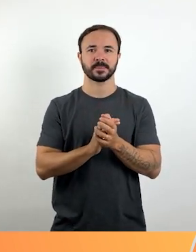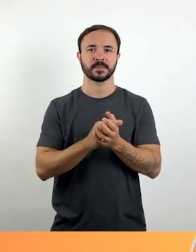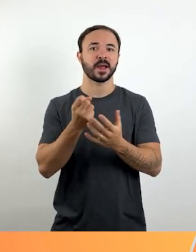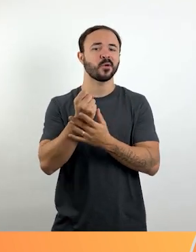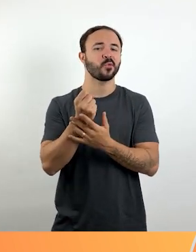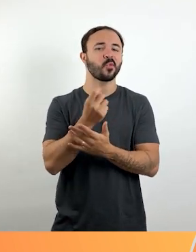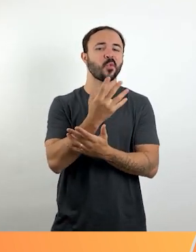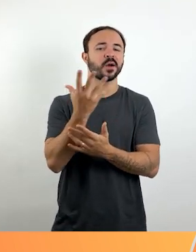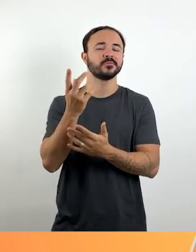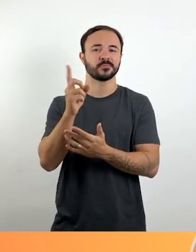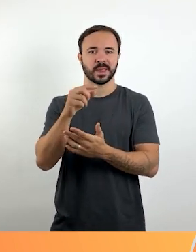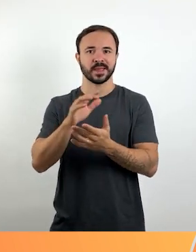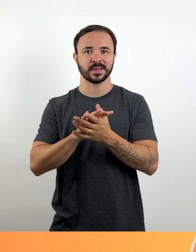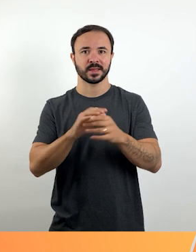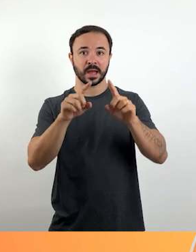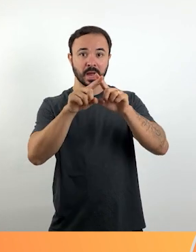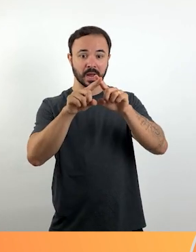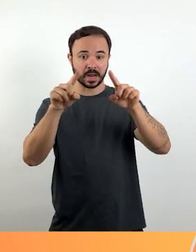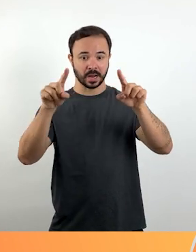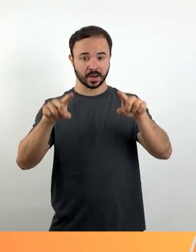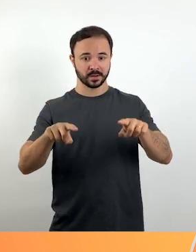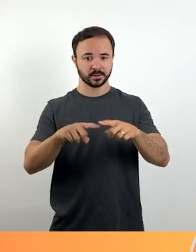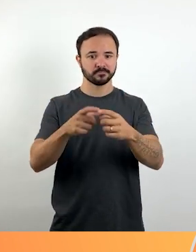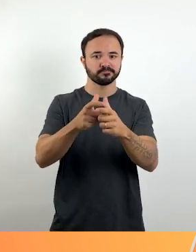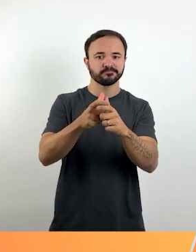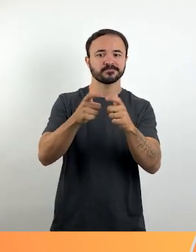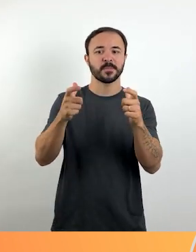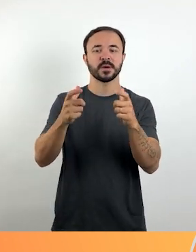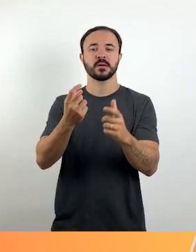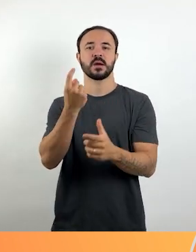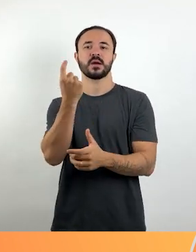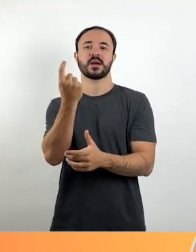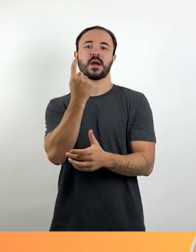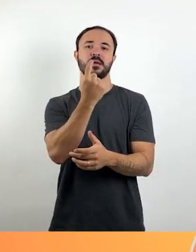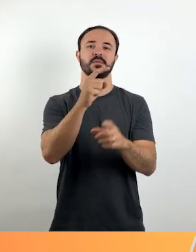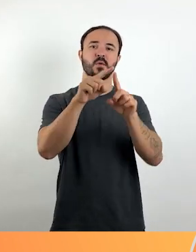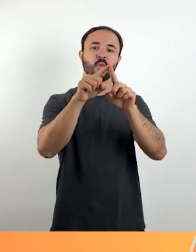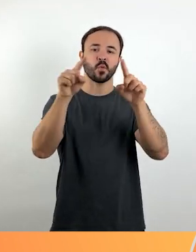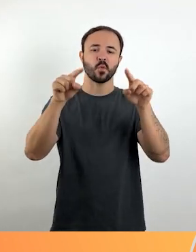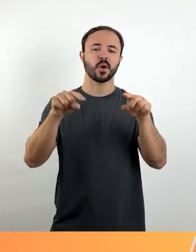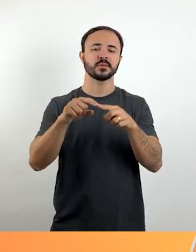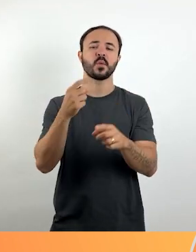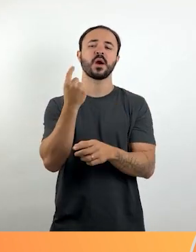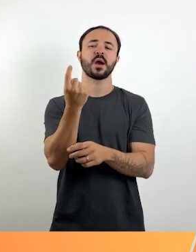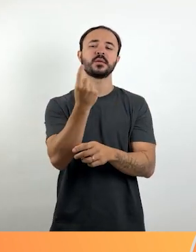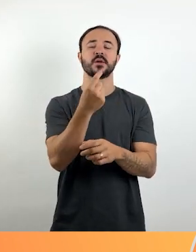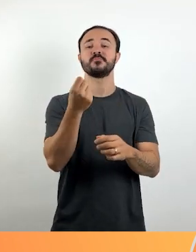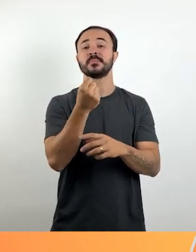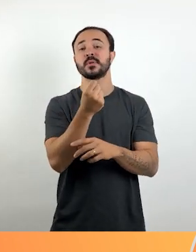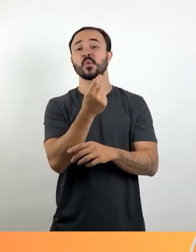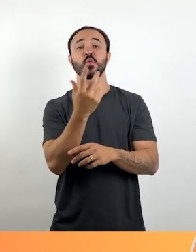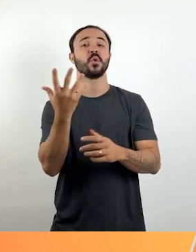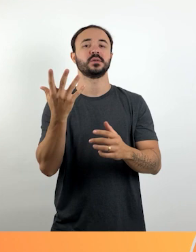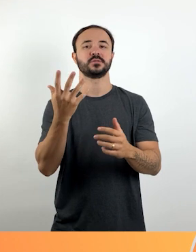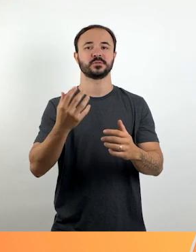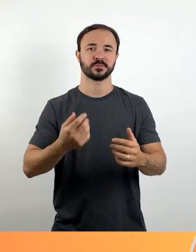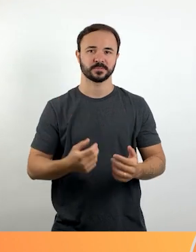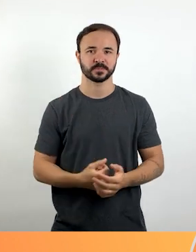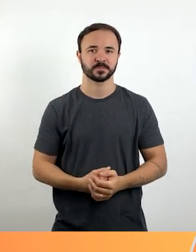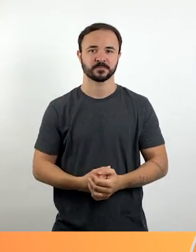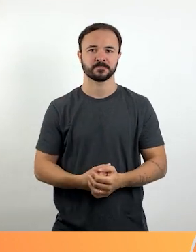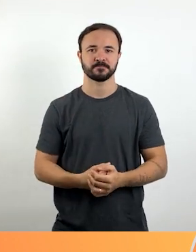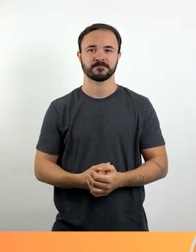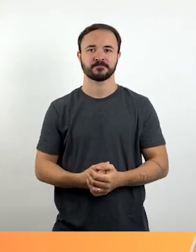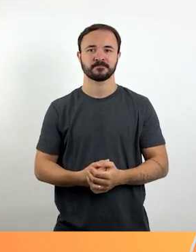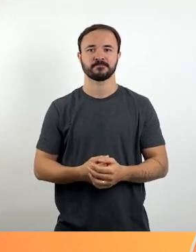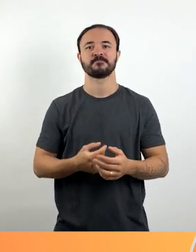em centímetro de cada quadradinho desse aqui, ó. É isso que ele quer saber. Então a gente vai